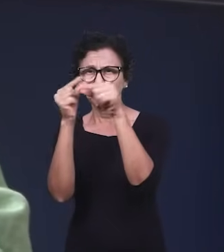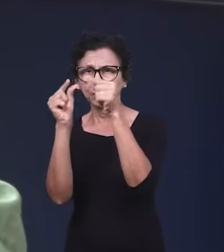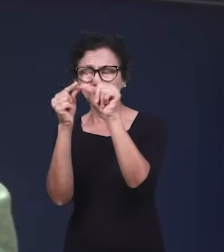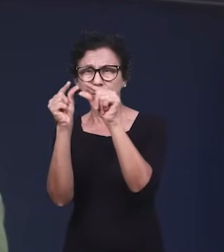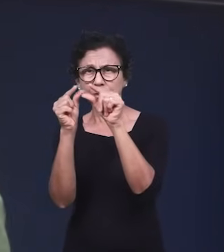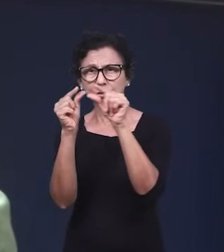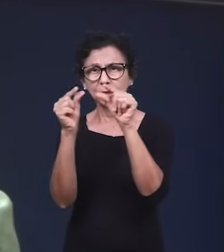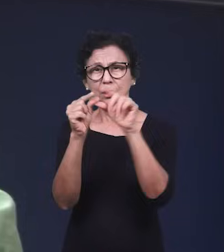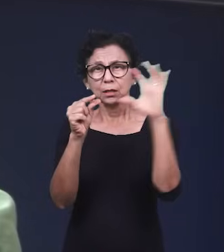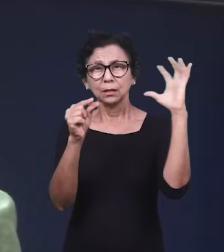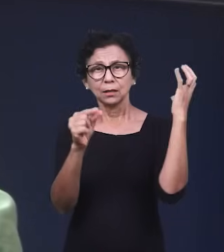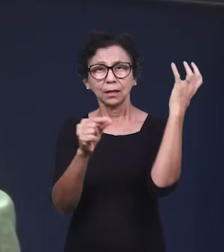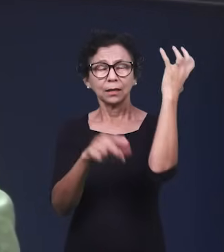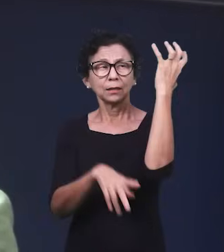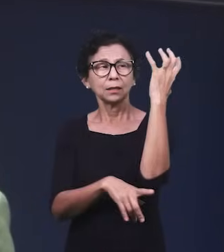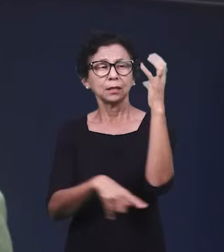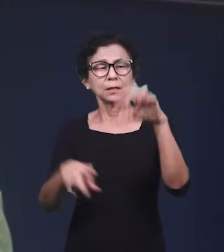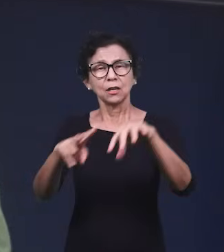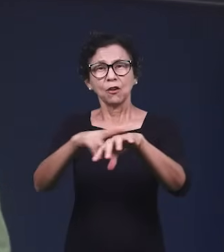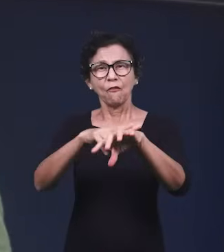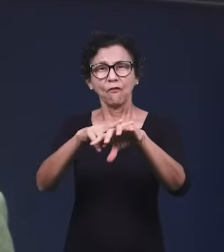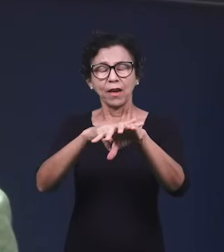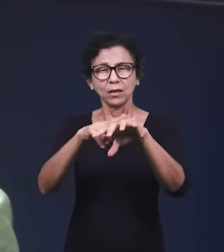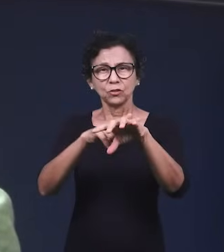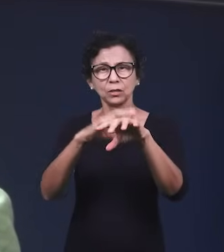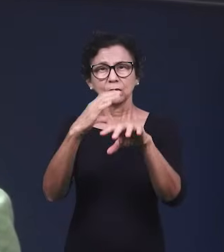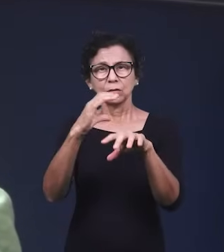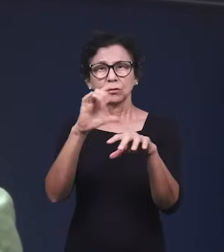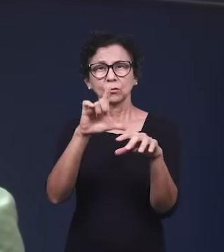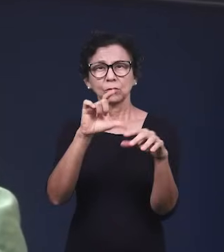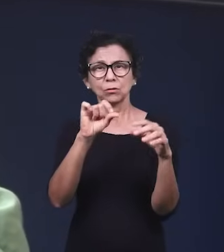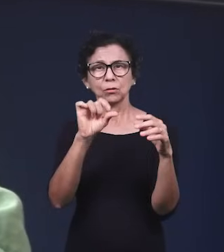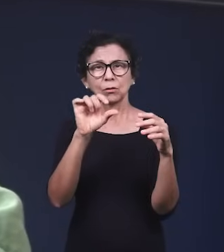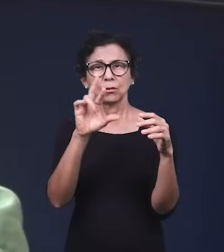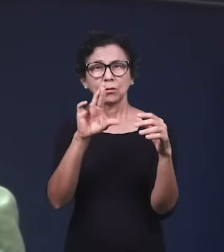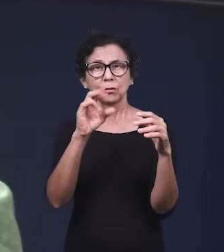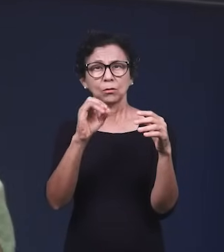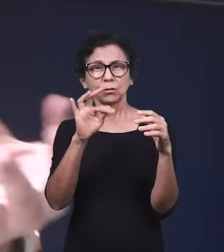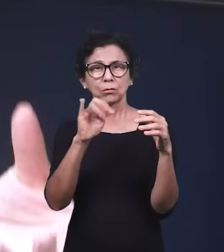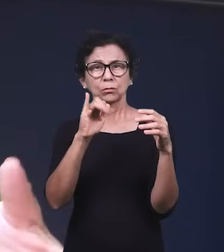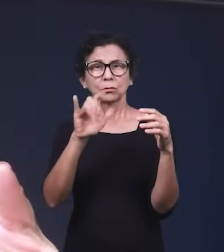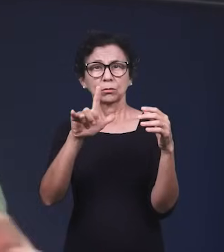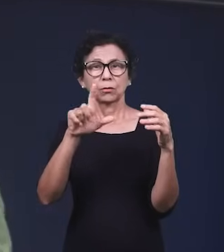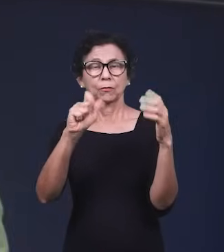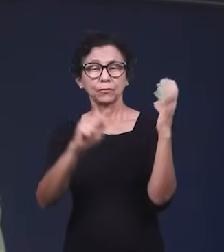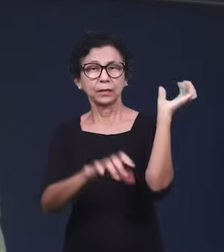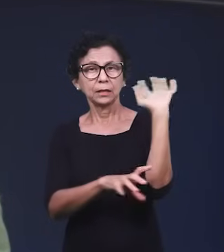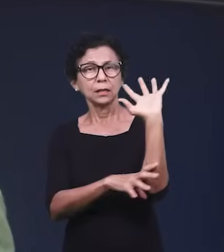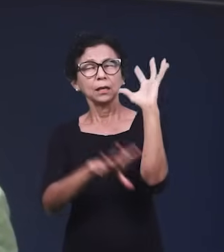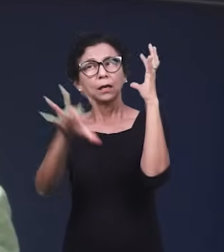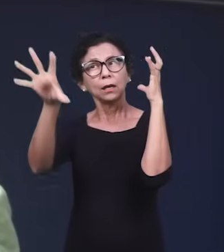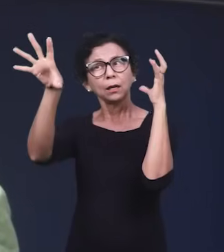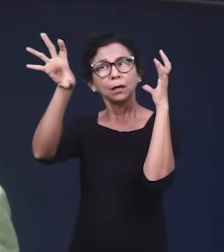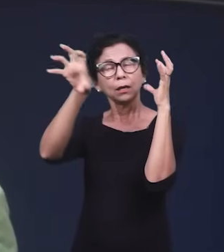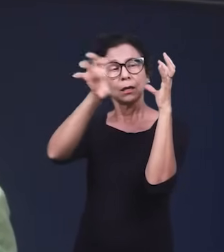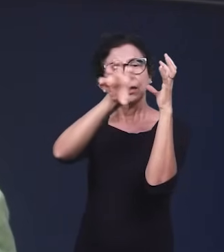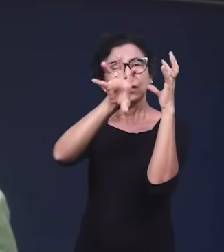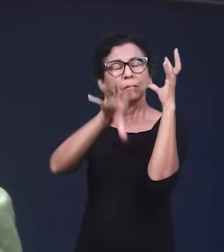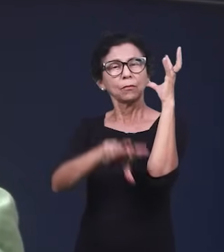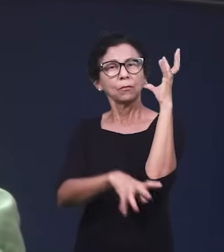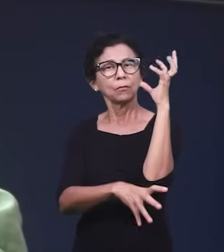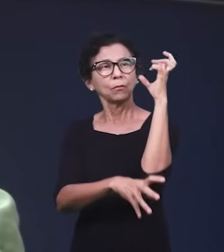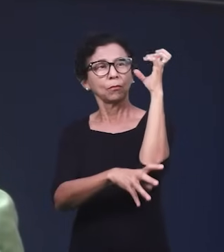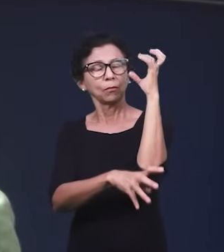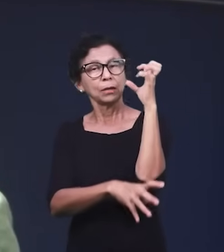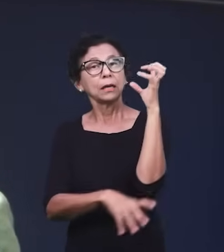e a capacidade de transformar de converter né Essa energia esse converter esse dióxido de carbono